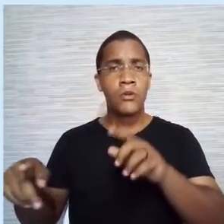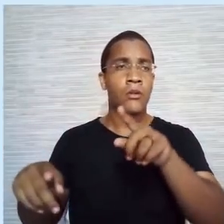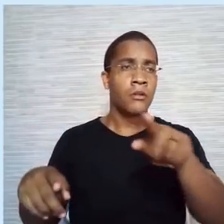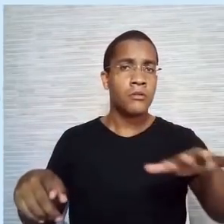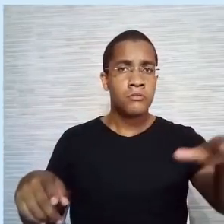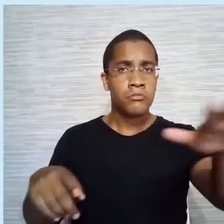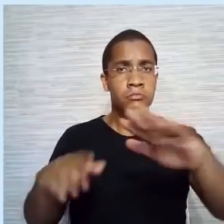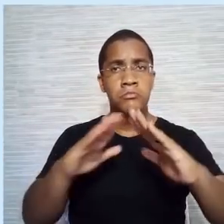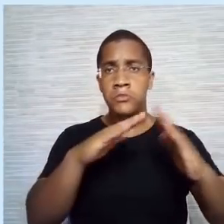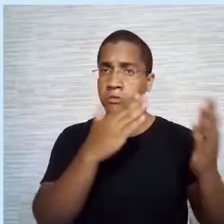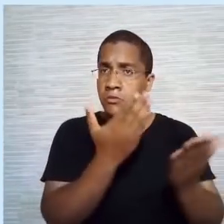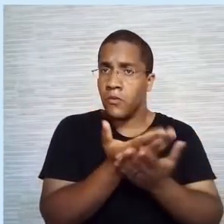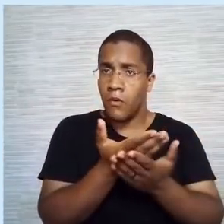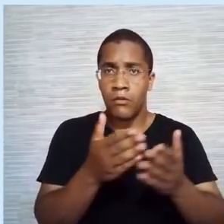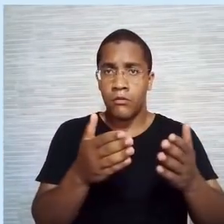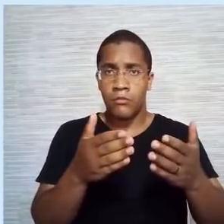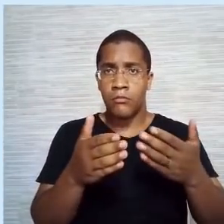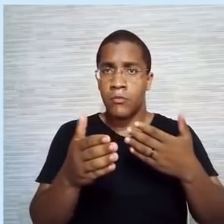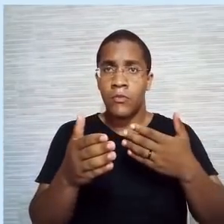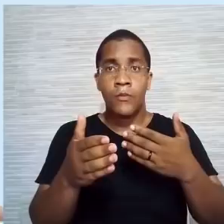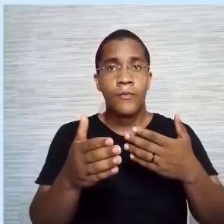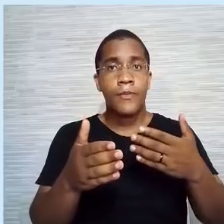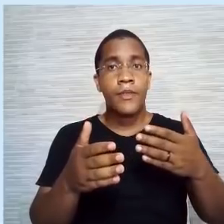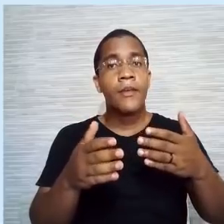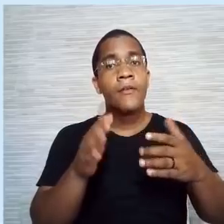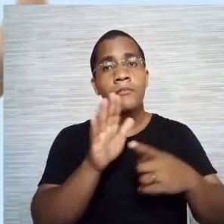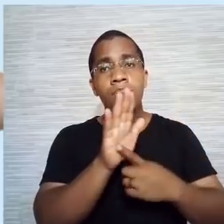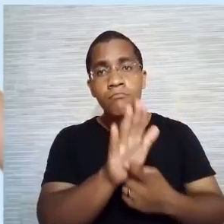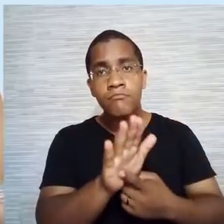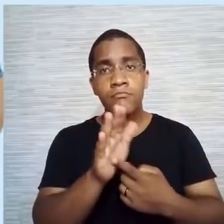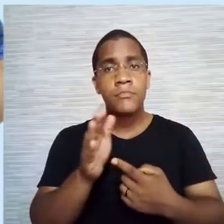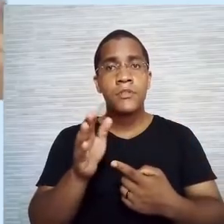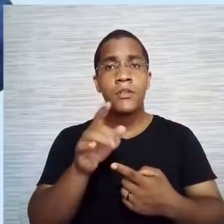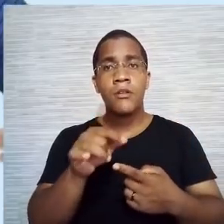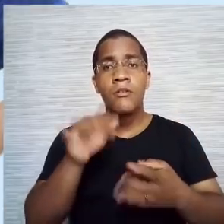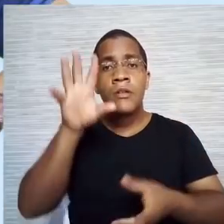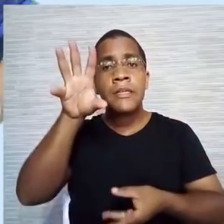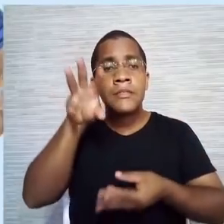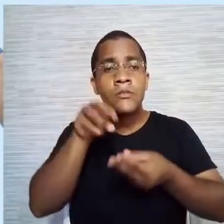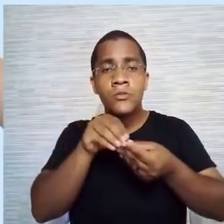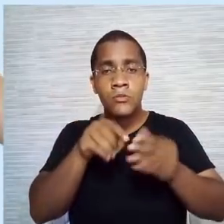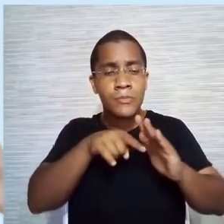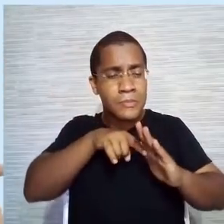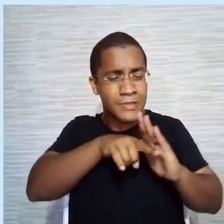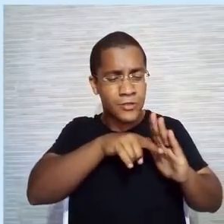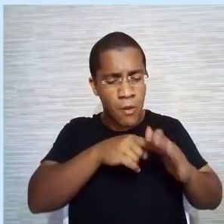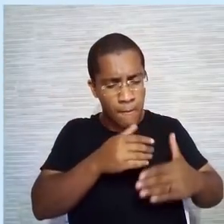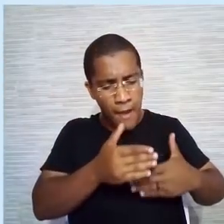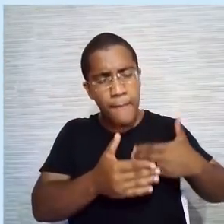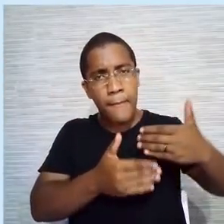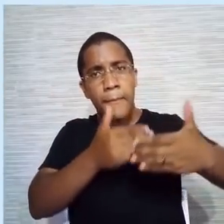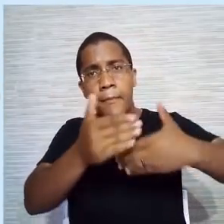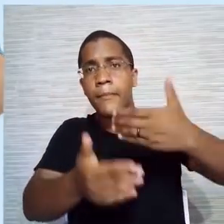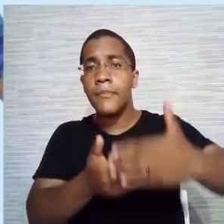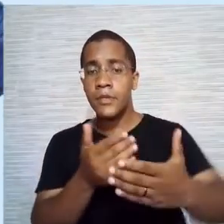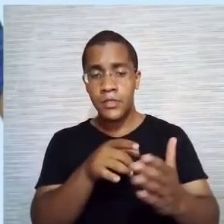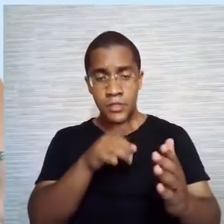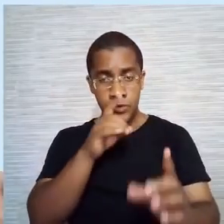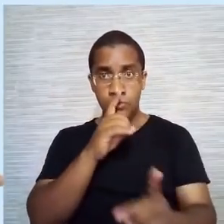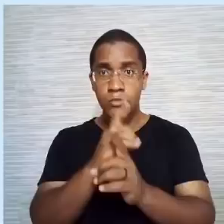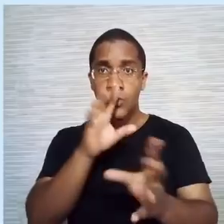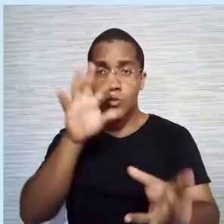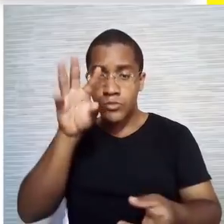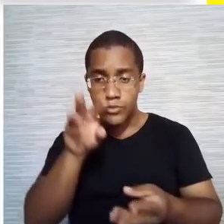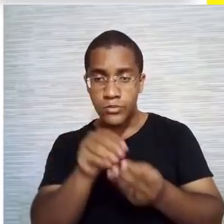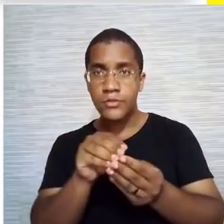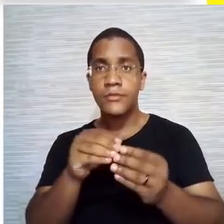à comunidade escolar, justamente o relatório, a conclusão de toda aquela caminhada de pesquisa que